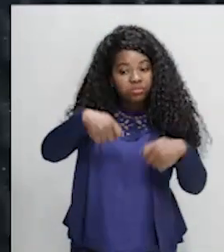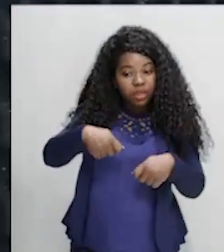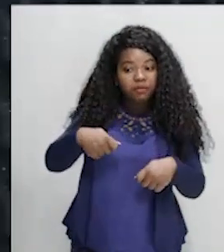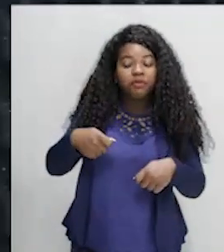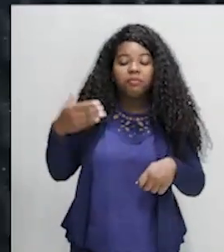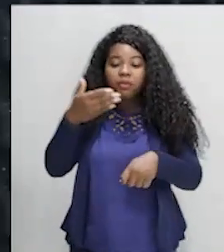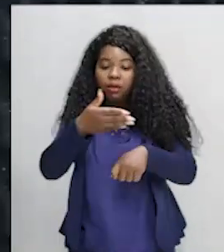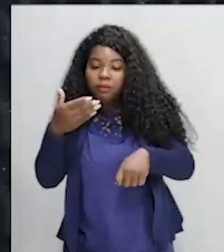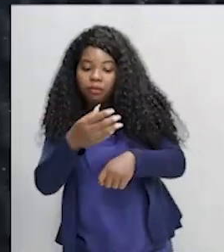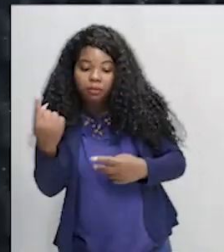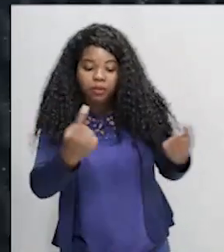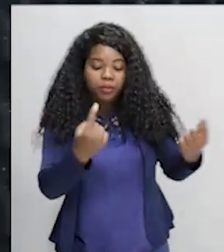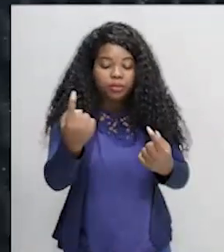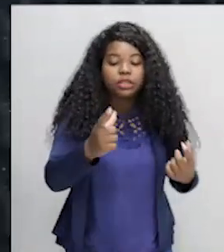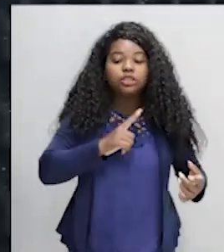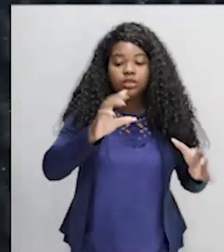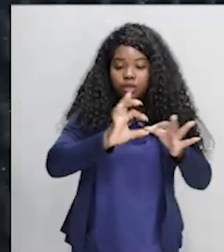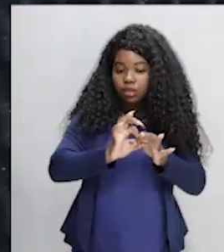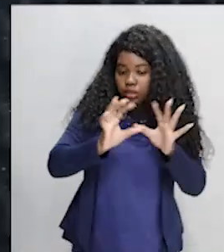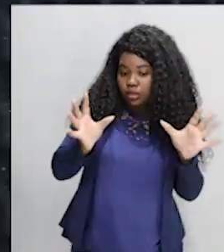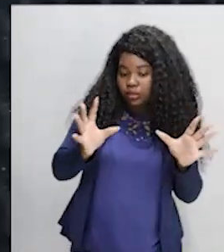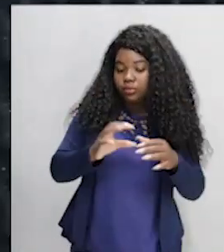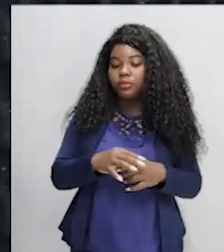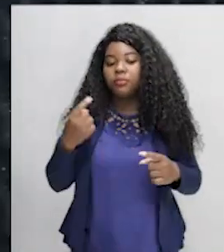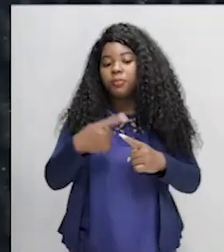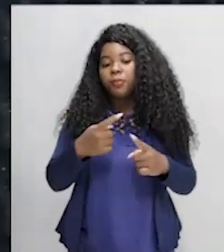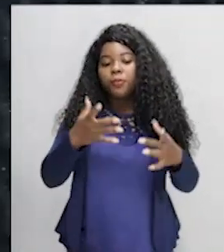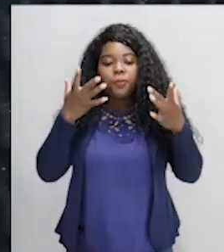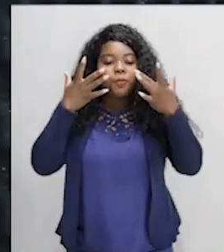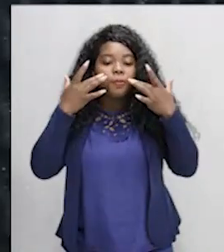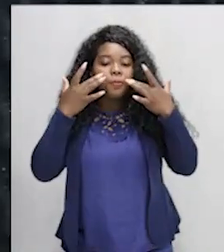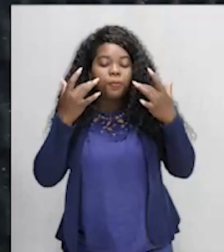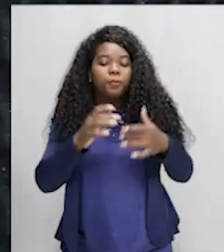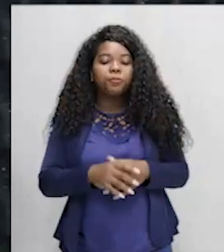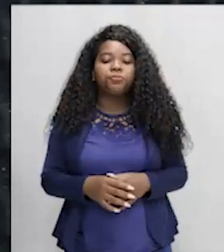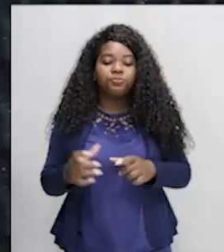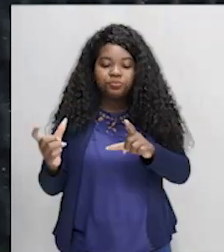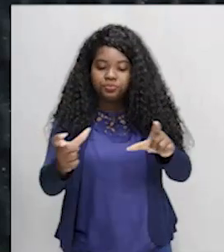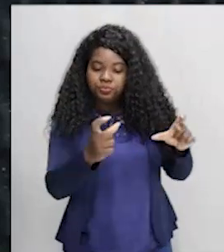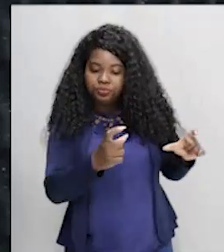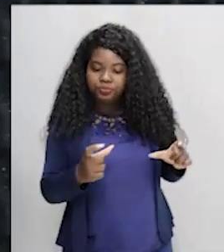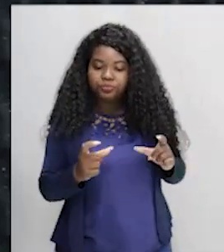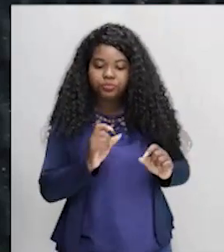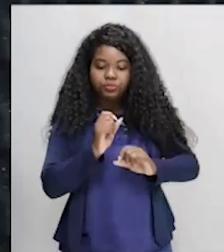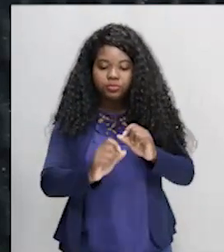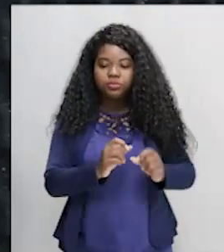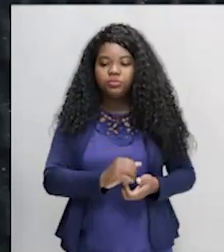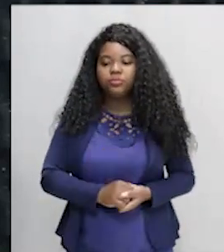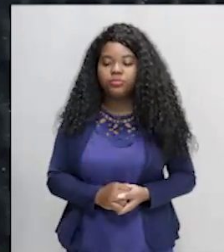outro não tinha, e elas tinham mais liberdade. Por quê? Porque o teatro era feito em locais